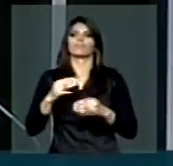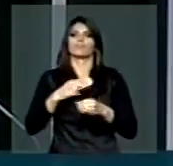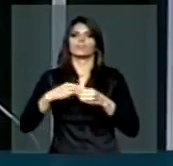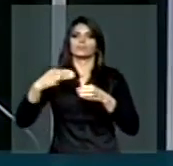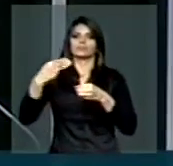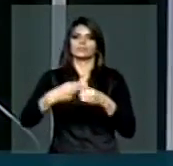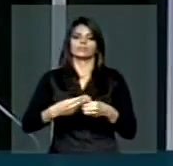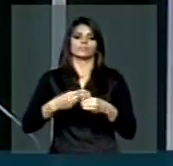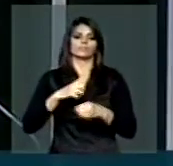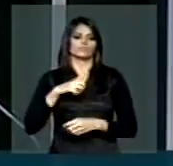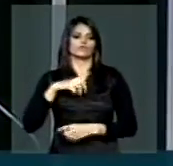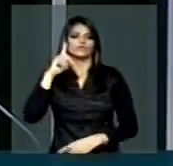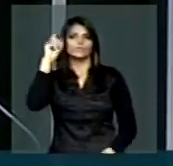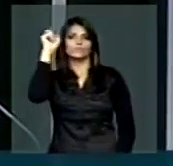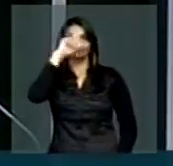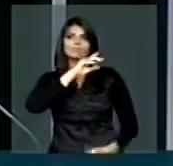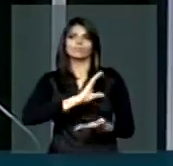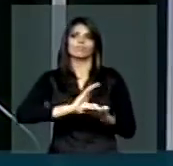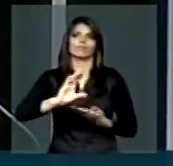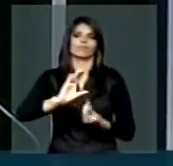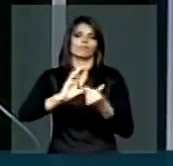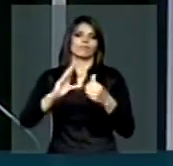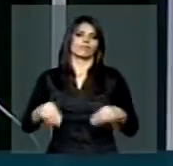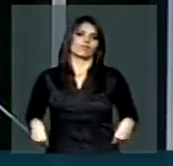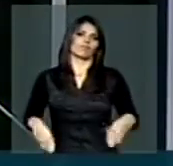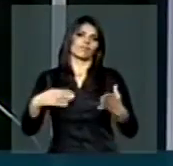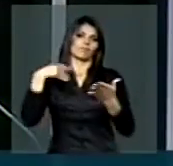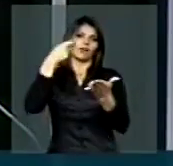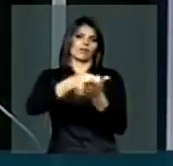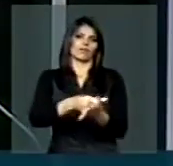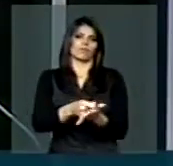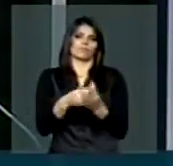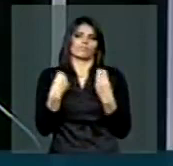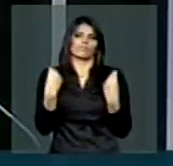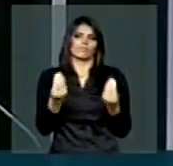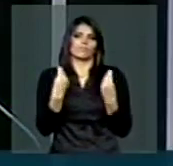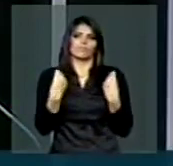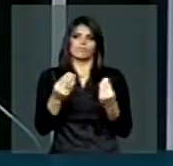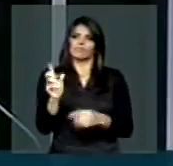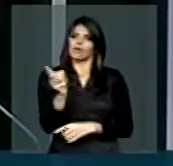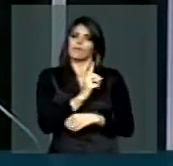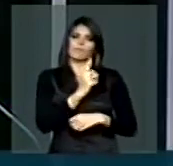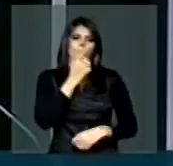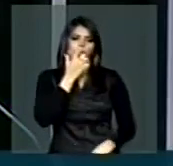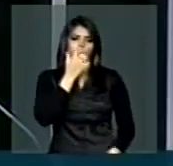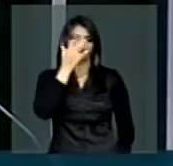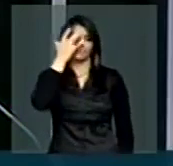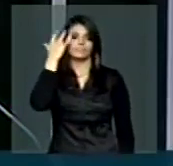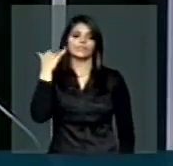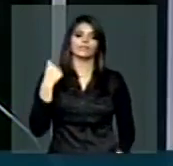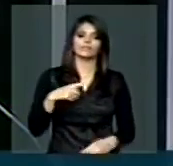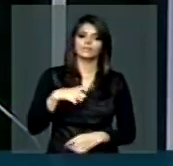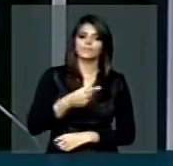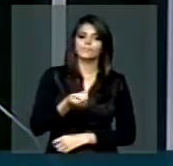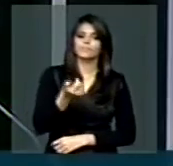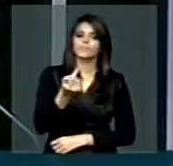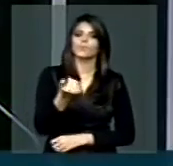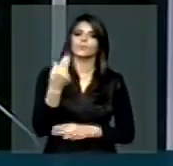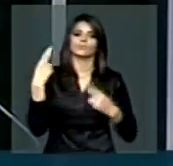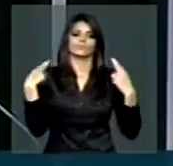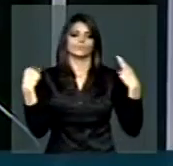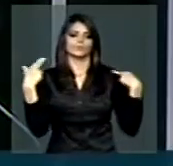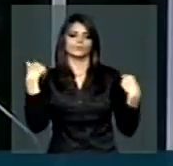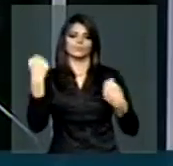para arcarem com tais despesas, o que não é bem assim. Haja vista que são poucos os